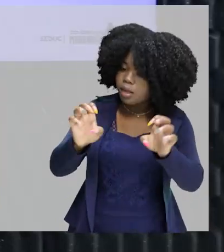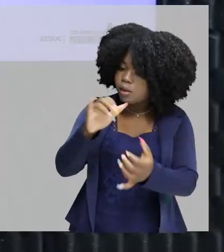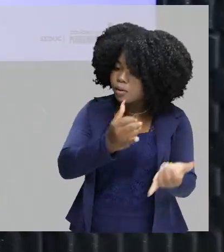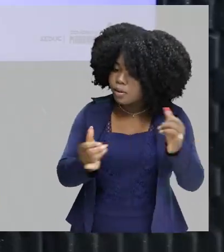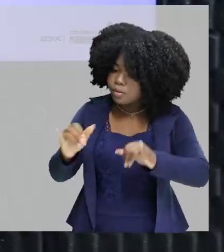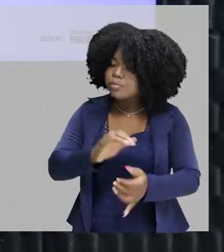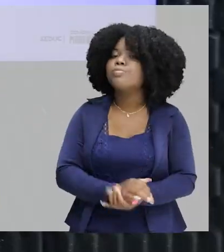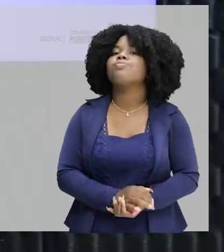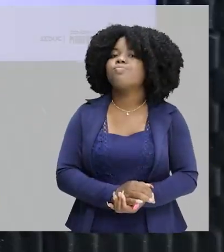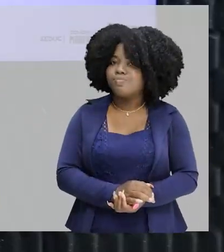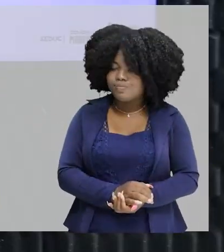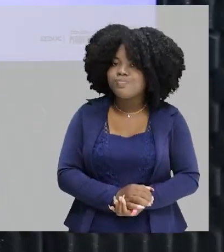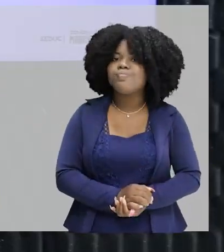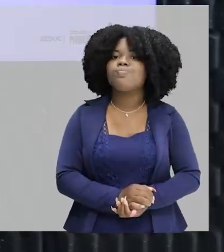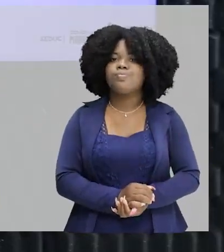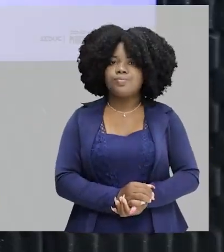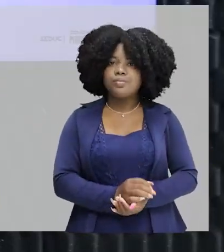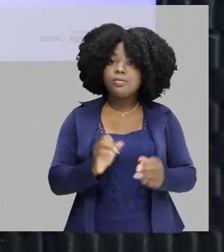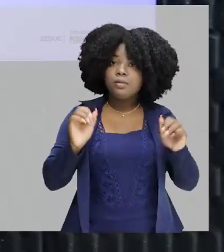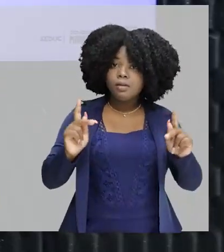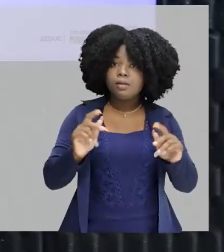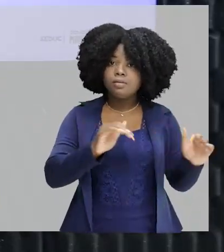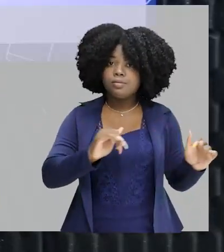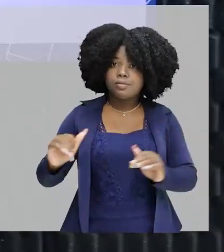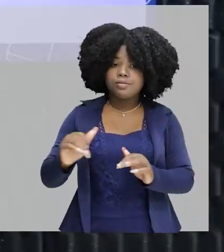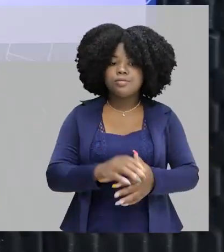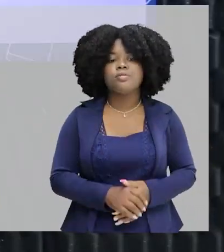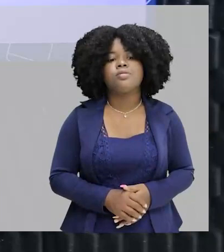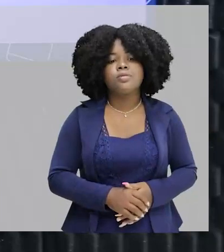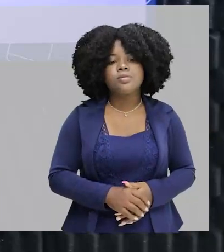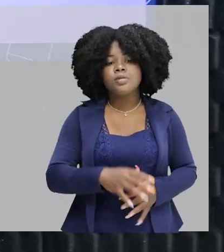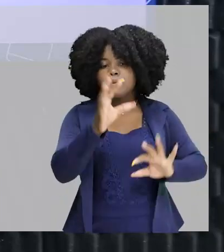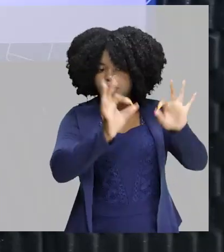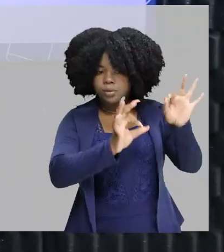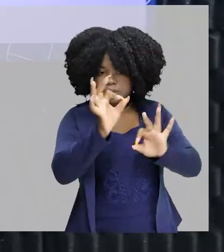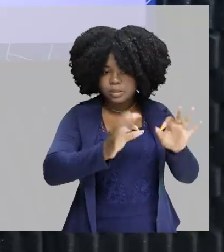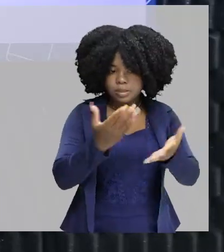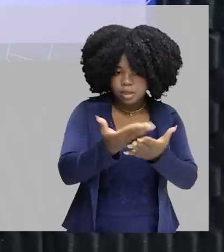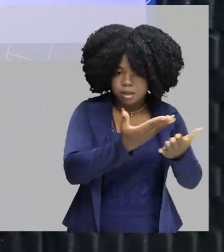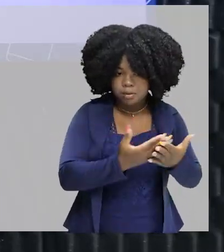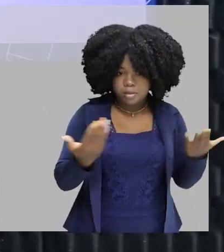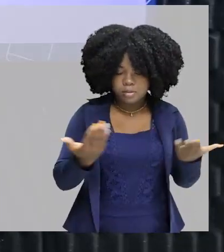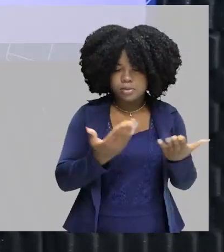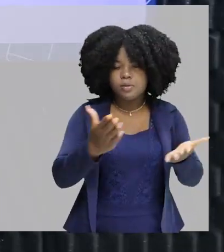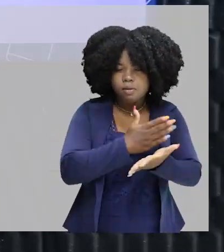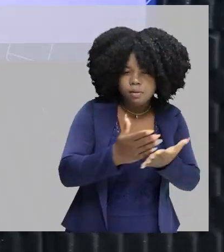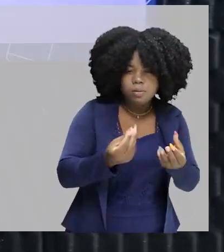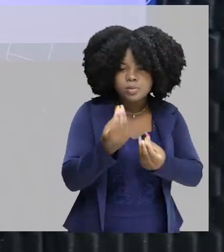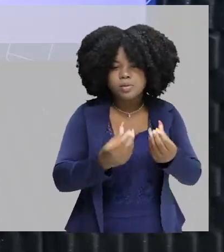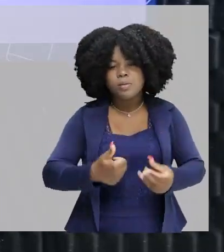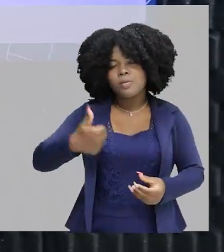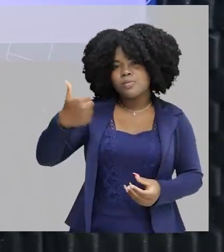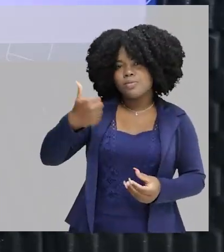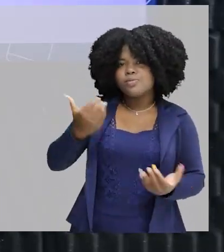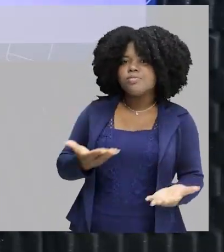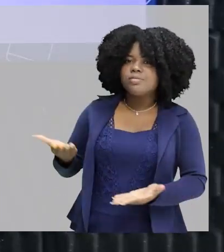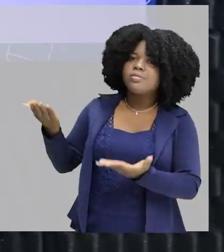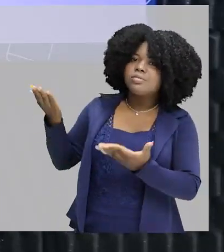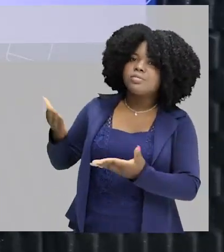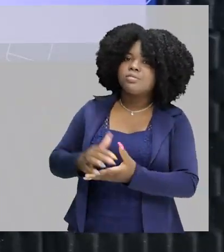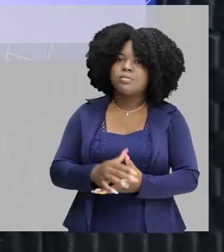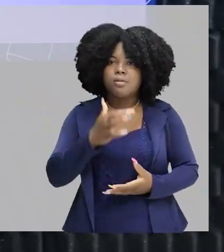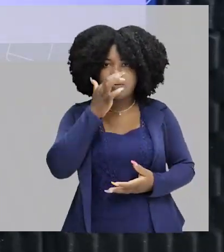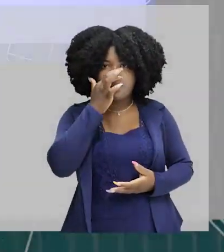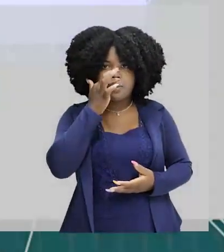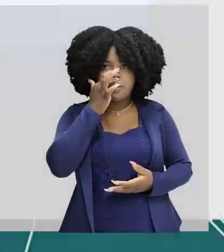na estequiometria, ok? Bom, como eu já disse, nós vamos iniciar o estudo da